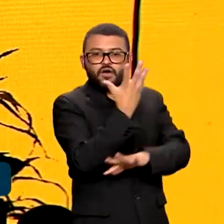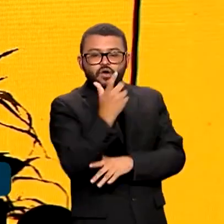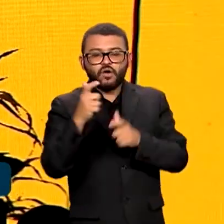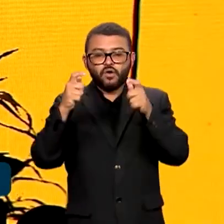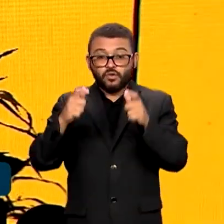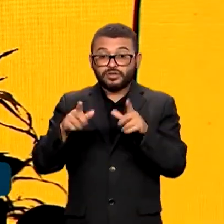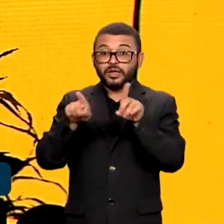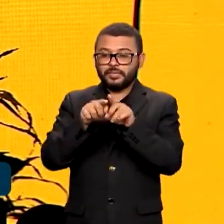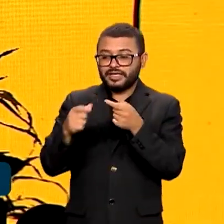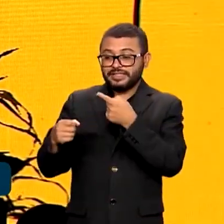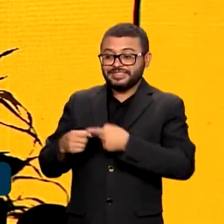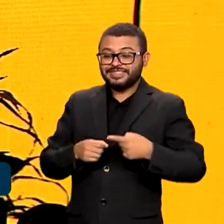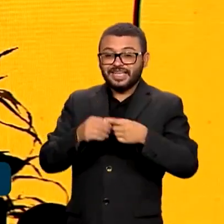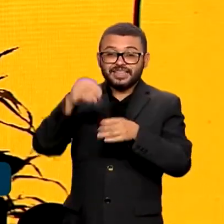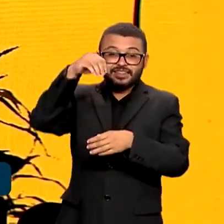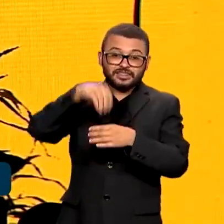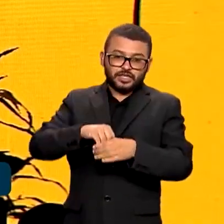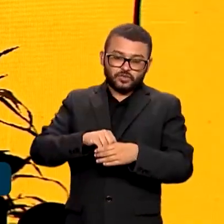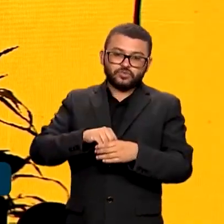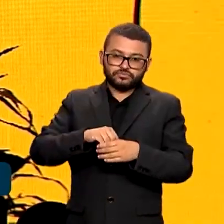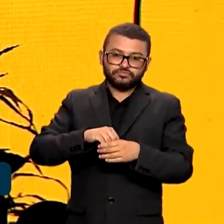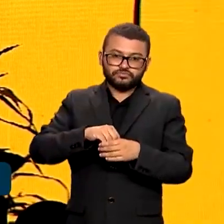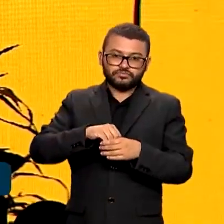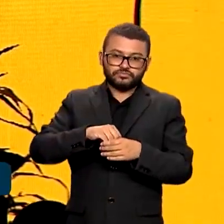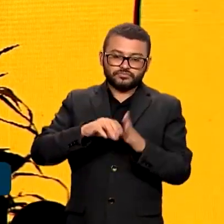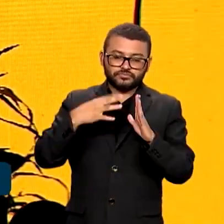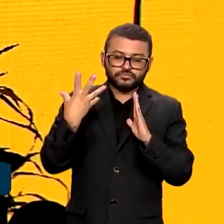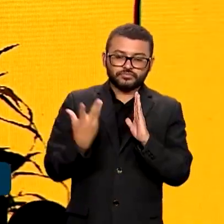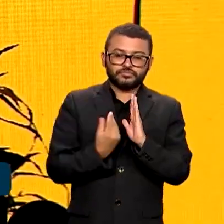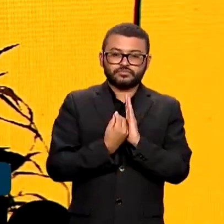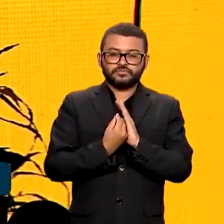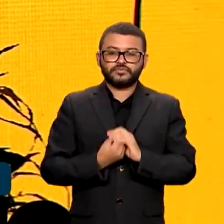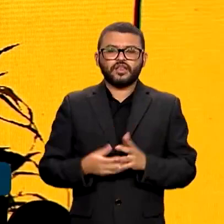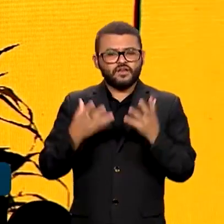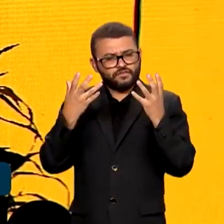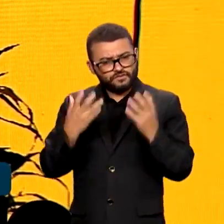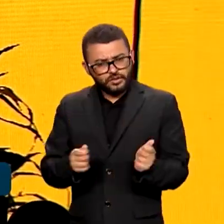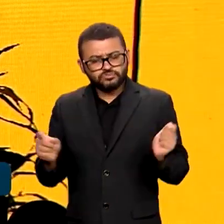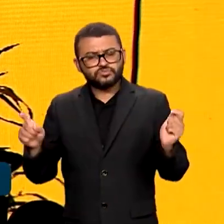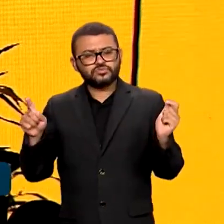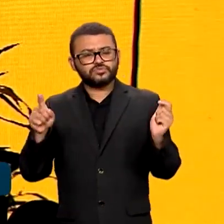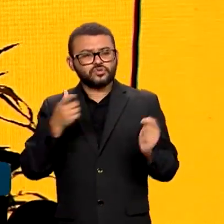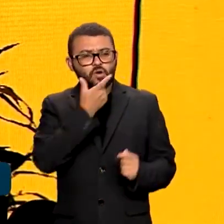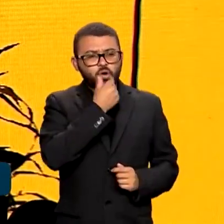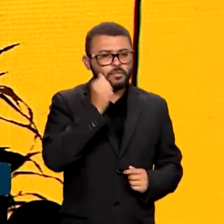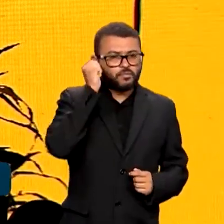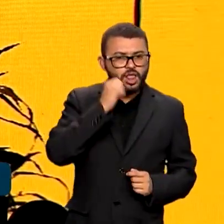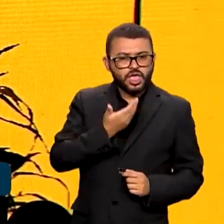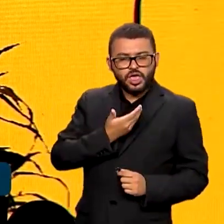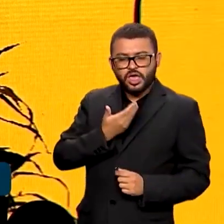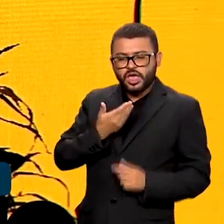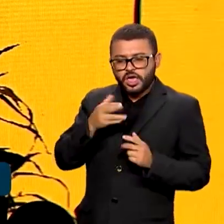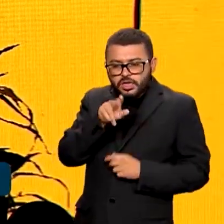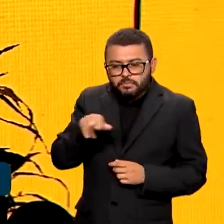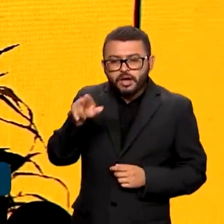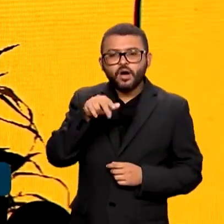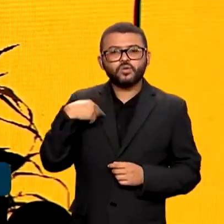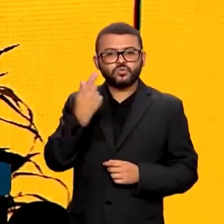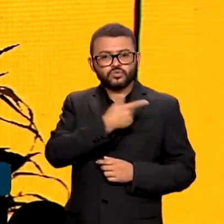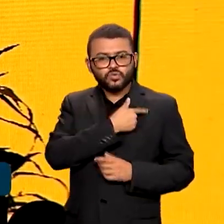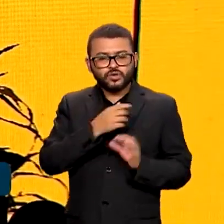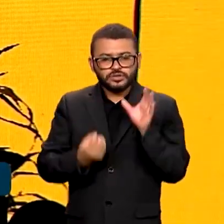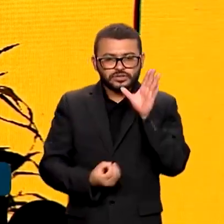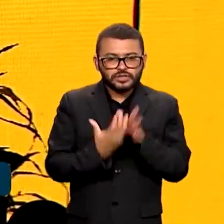grandes cidades da Amazônia. Vamos, meus irmãos e minhas irmãs, colocar